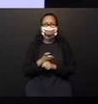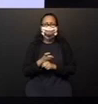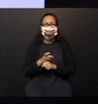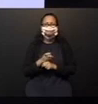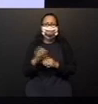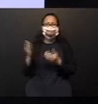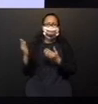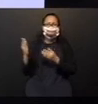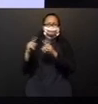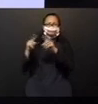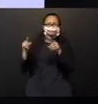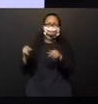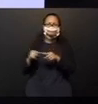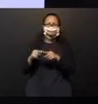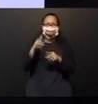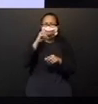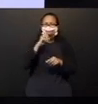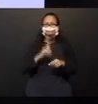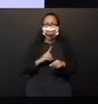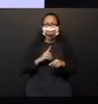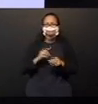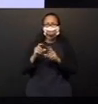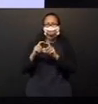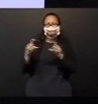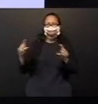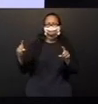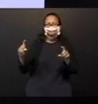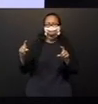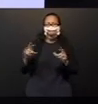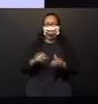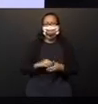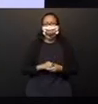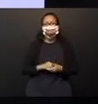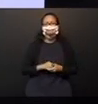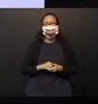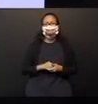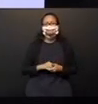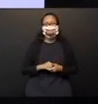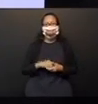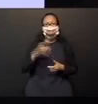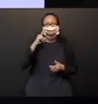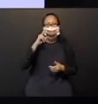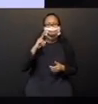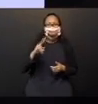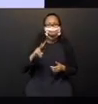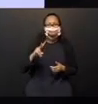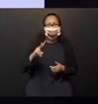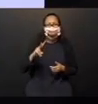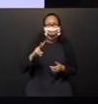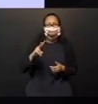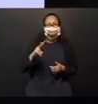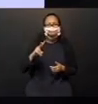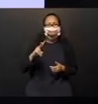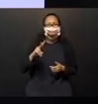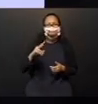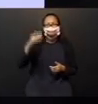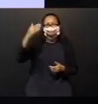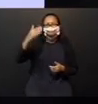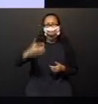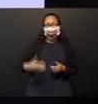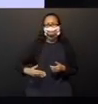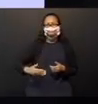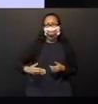amarelo, onde está a frase. E avistaram diante de um